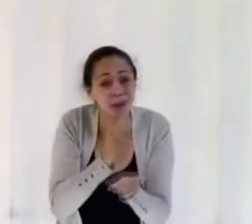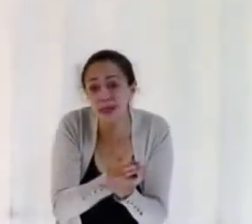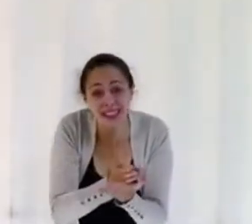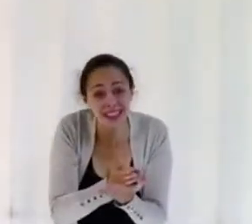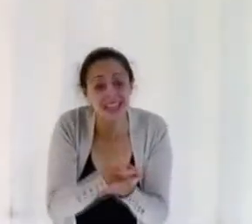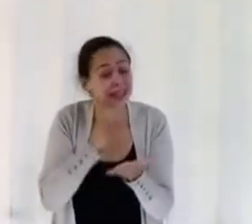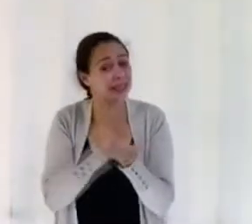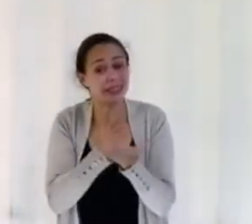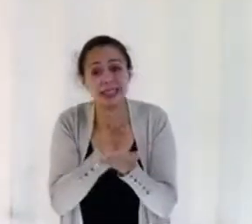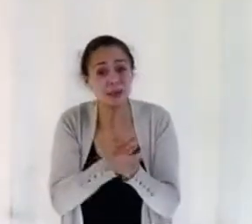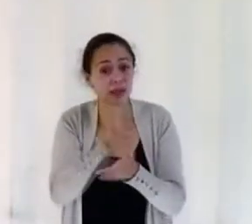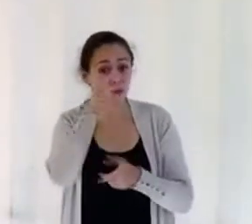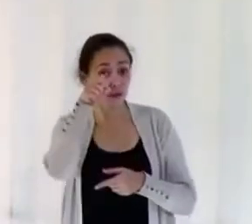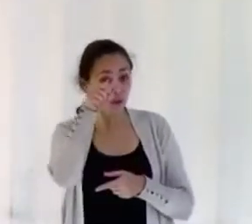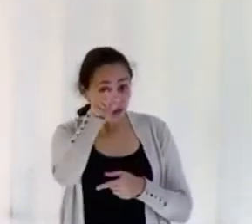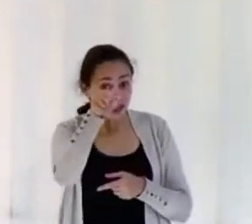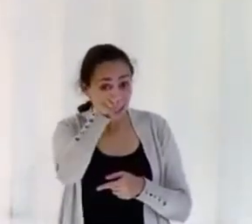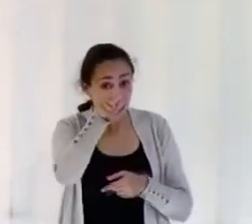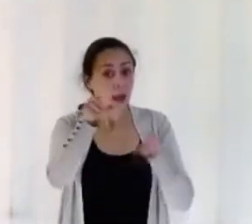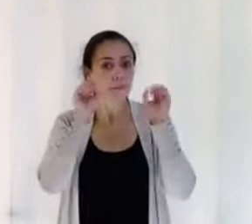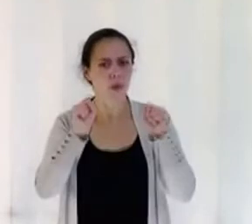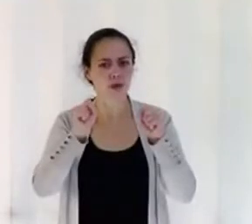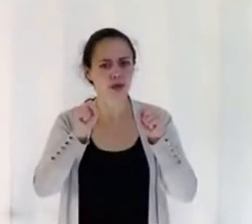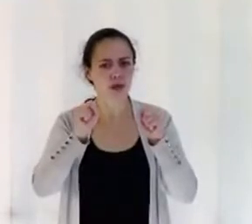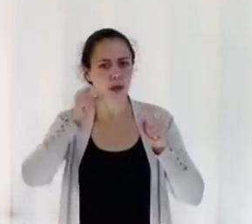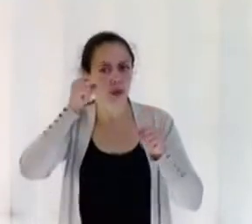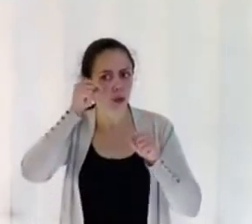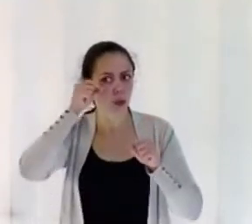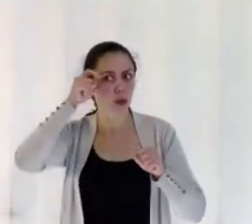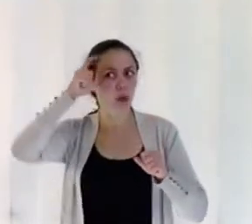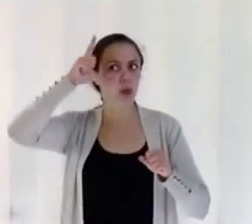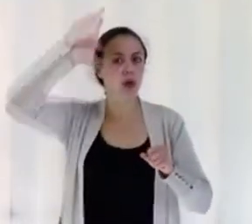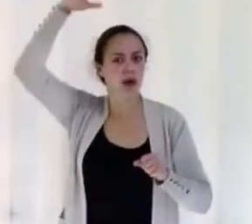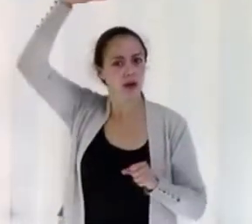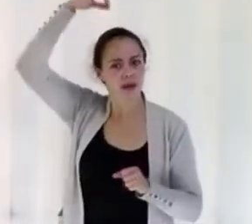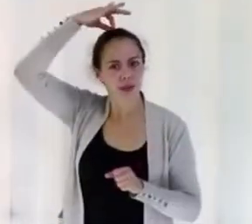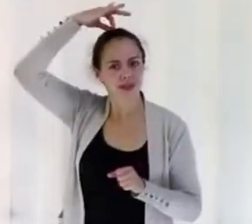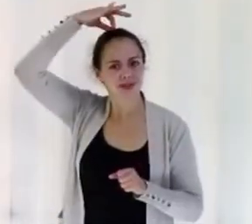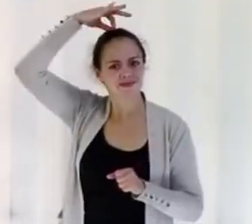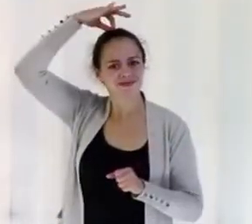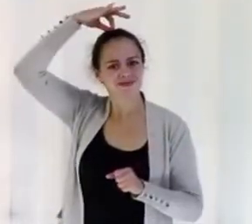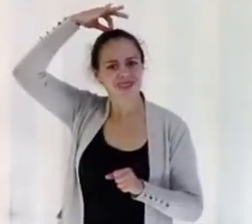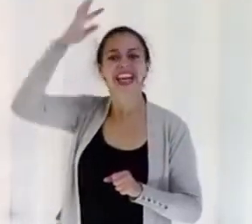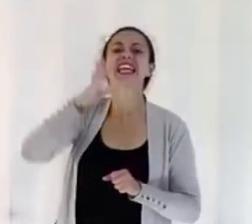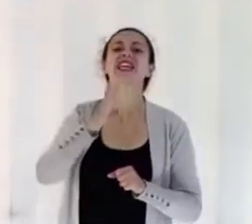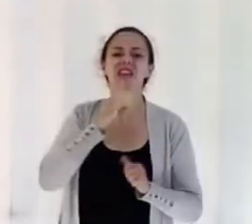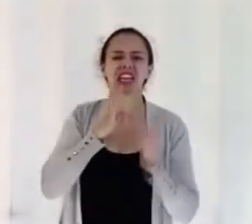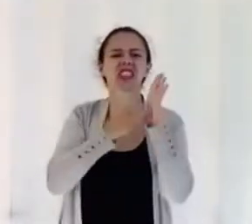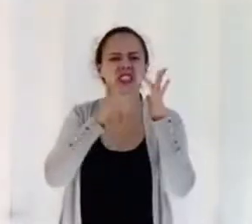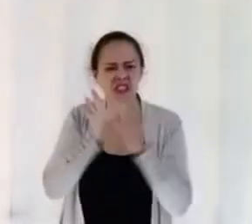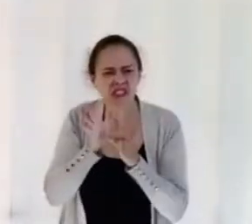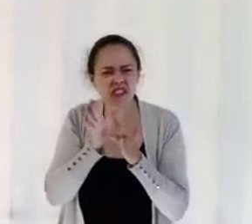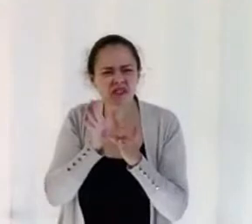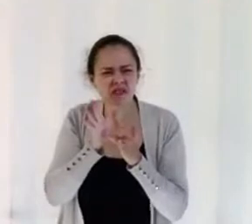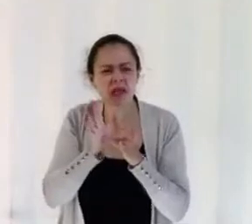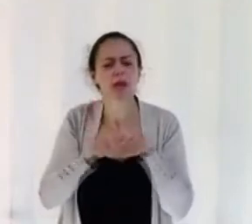capacitar, a fim de que o membro chegue à estatura da plenitude de Cristo, como Efésios nos ensina lá